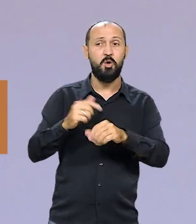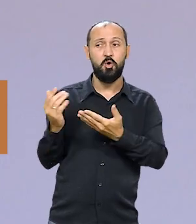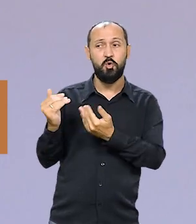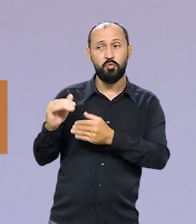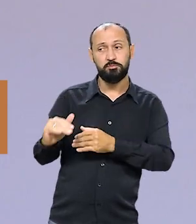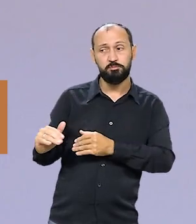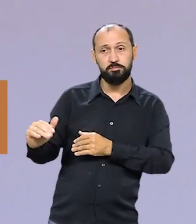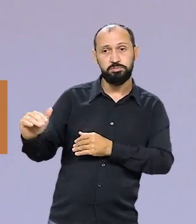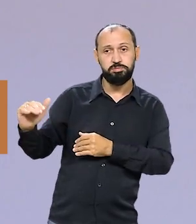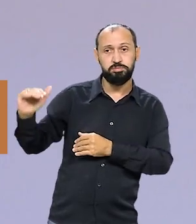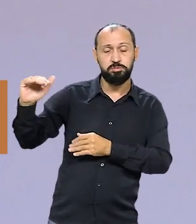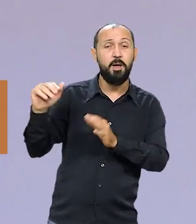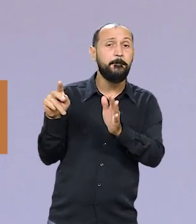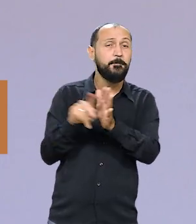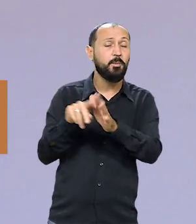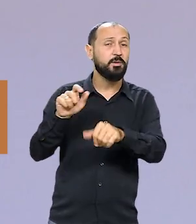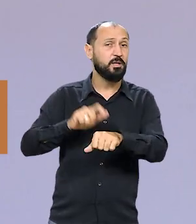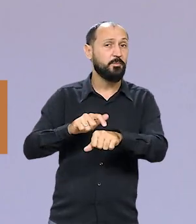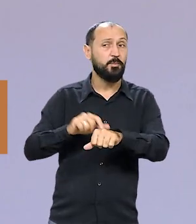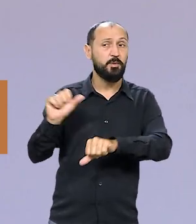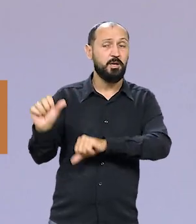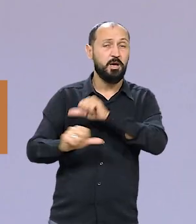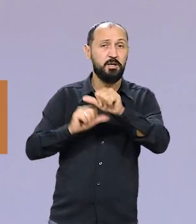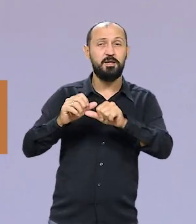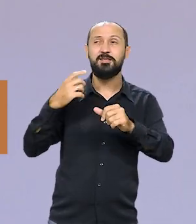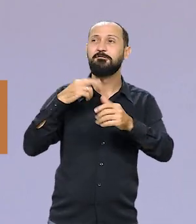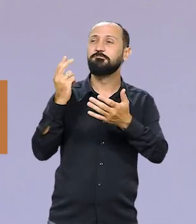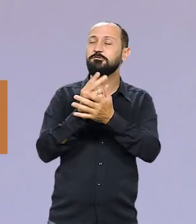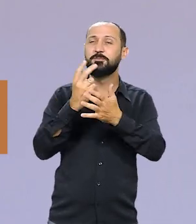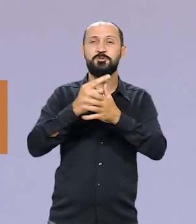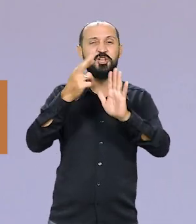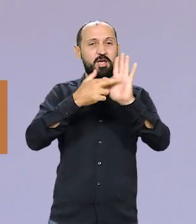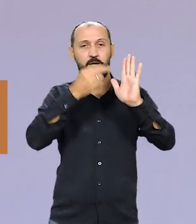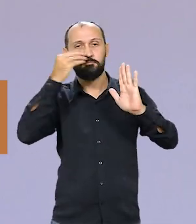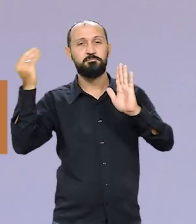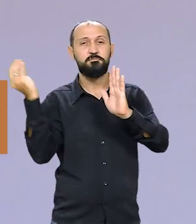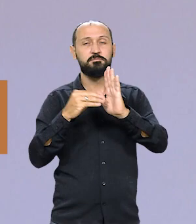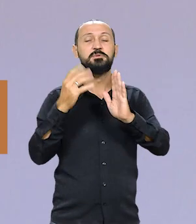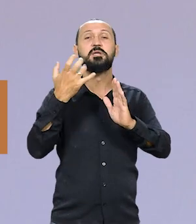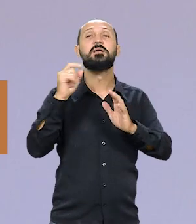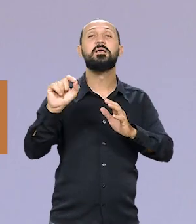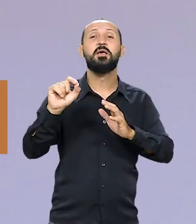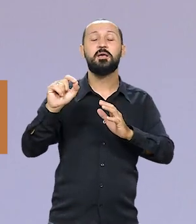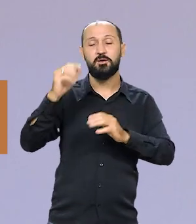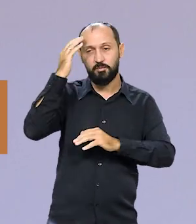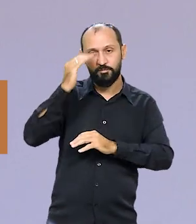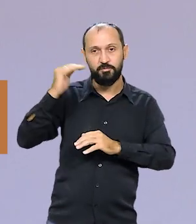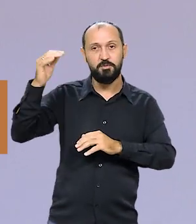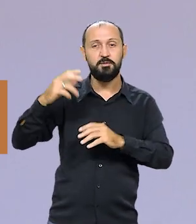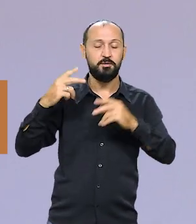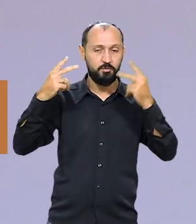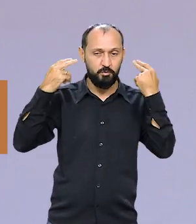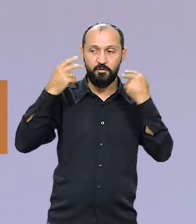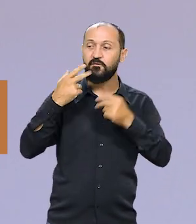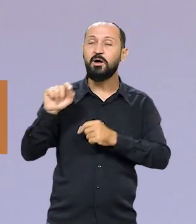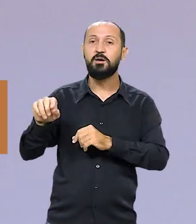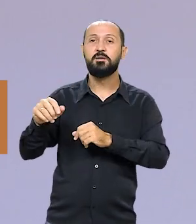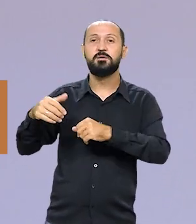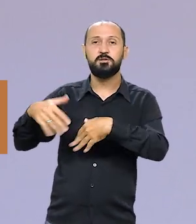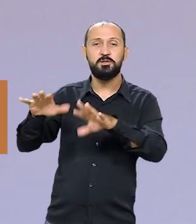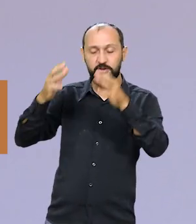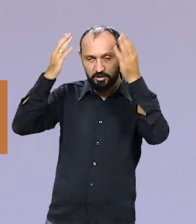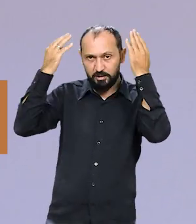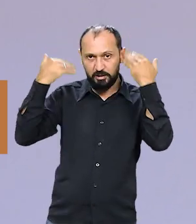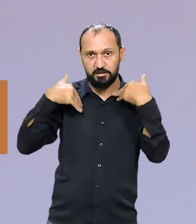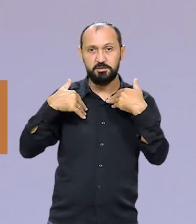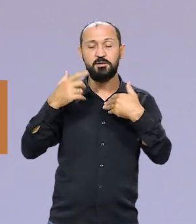é um procedimento próprio da vida, naquele momento a transgressão, eu brinco que se você quer que um adolescente corte o cabelo, você fala para ele,